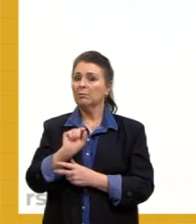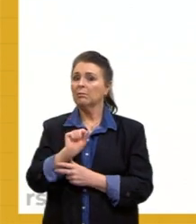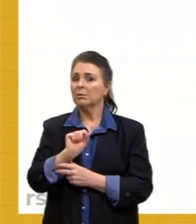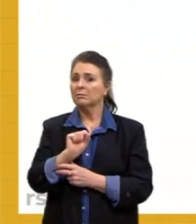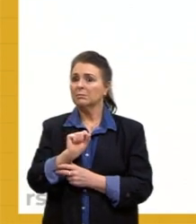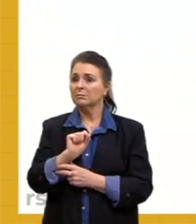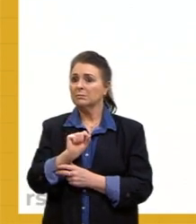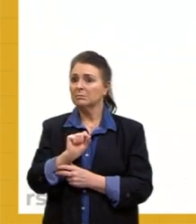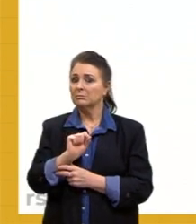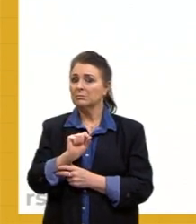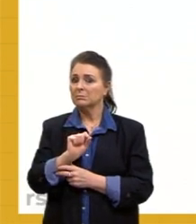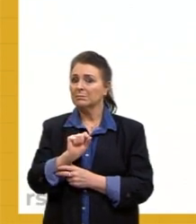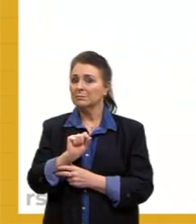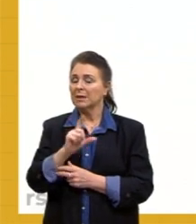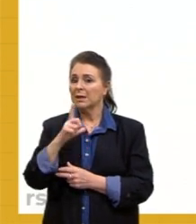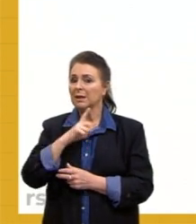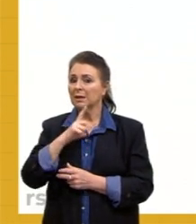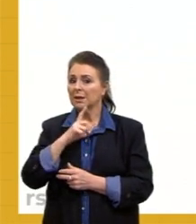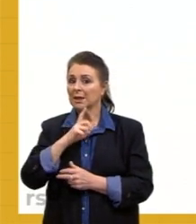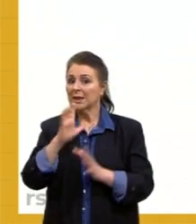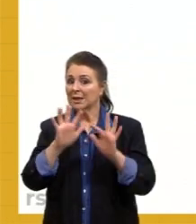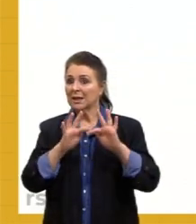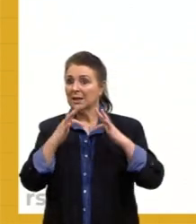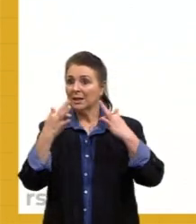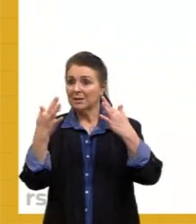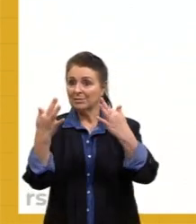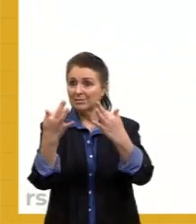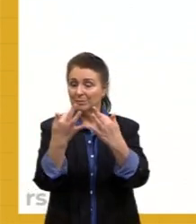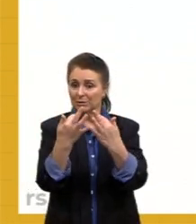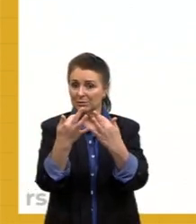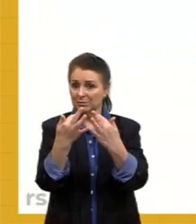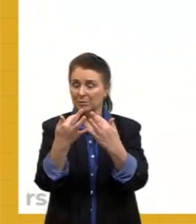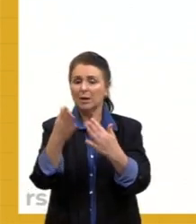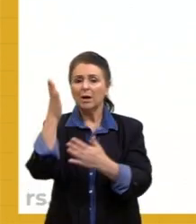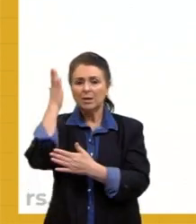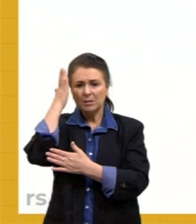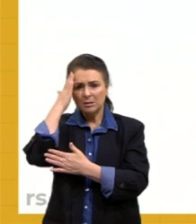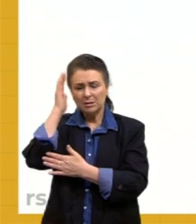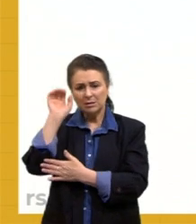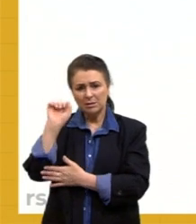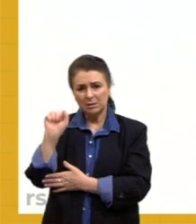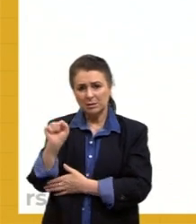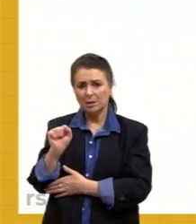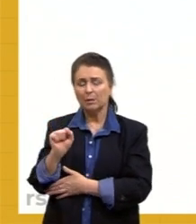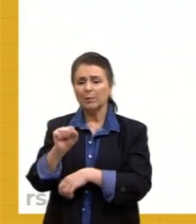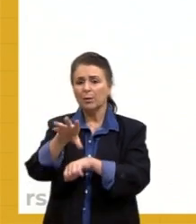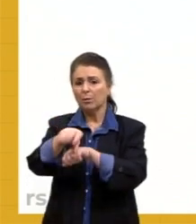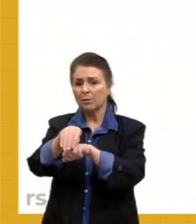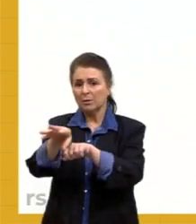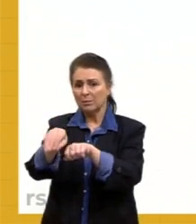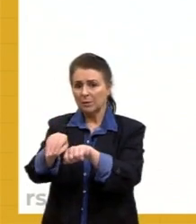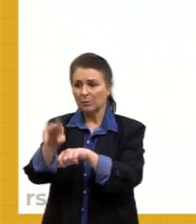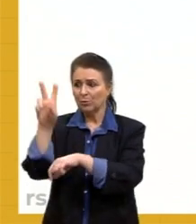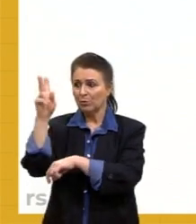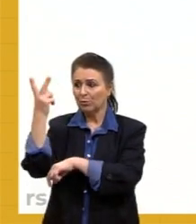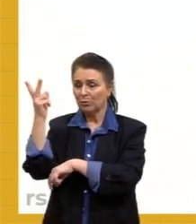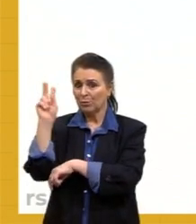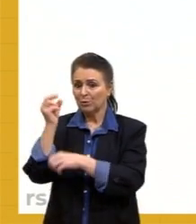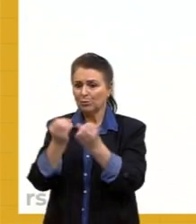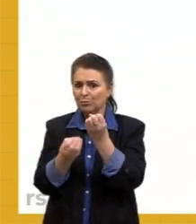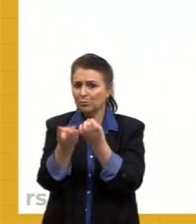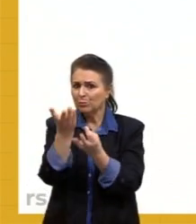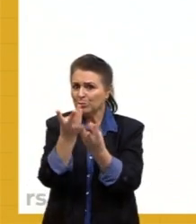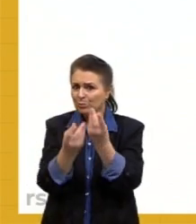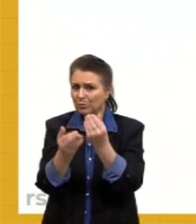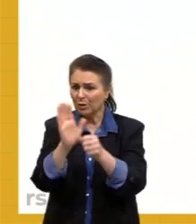isso me passava assim meio familiar né OK saber o conhecimento histórico da Inquisição ajudava a gente